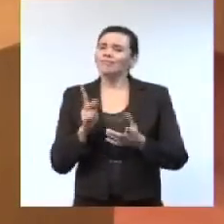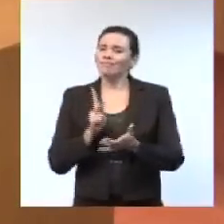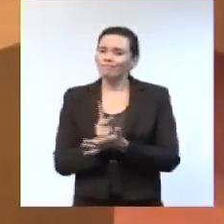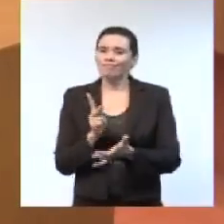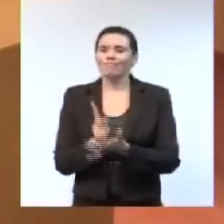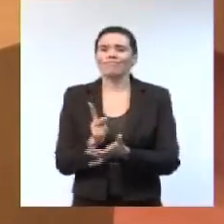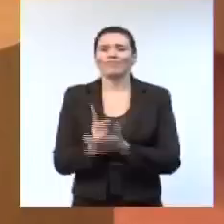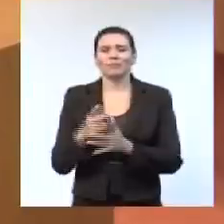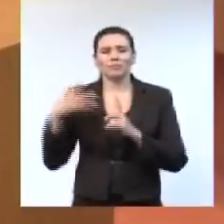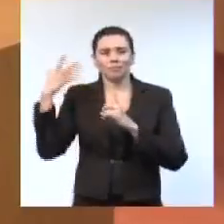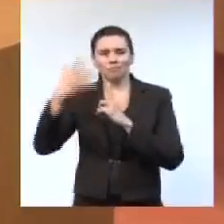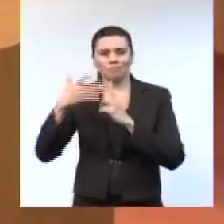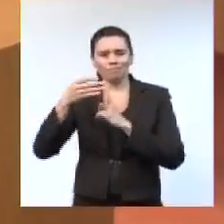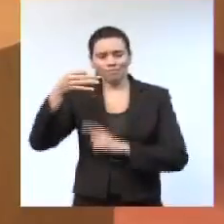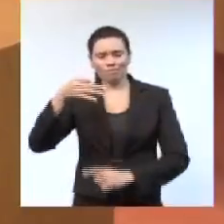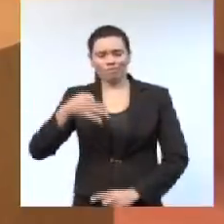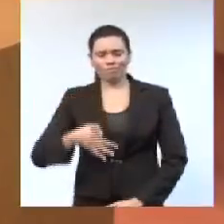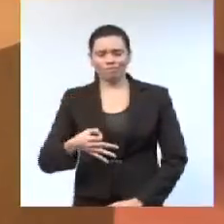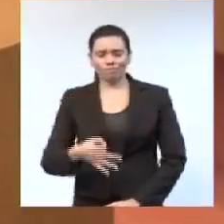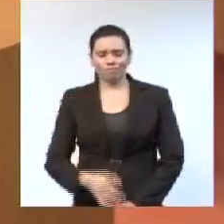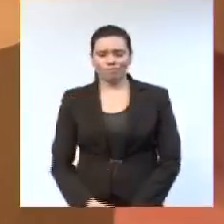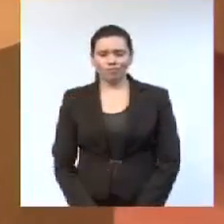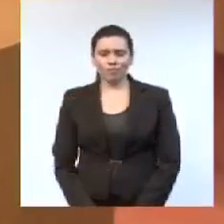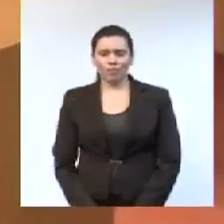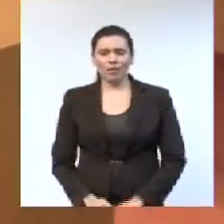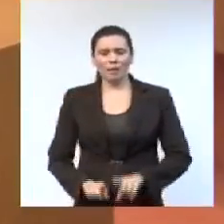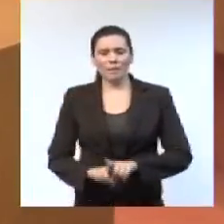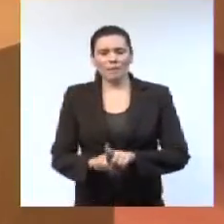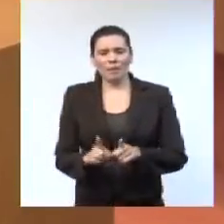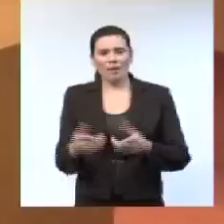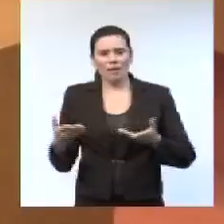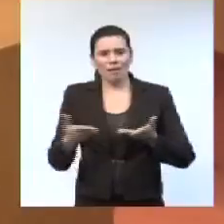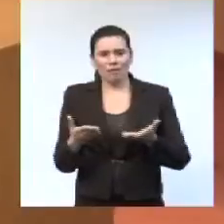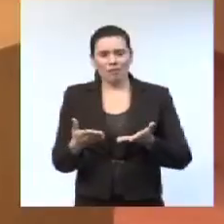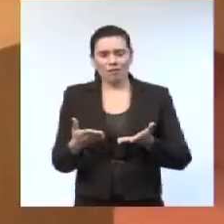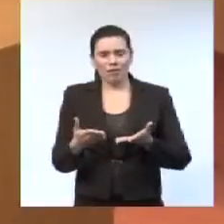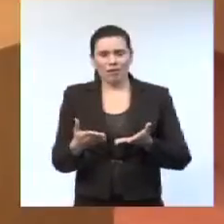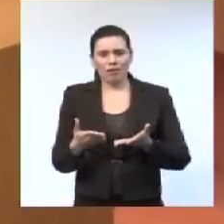Agora, deputada, o seu pai querer me pautar,